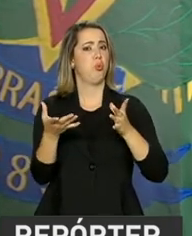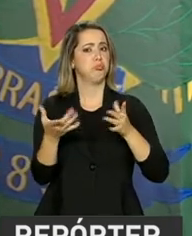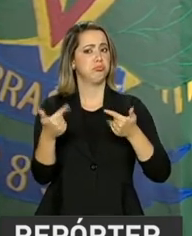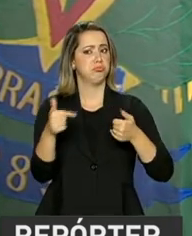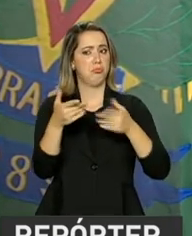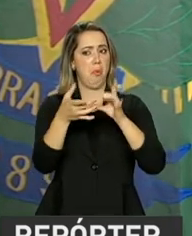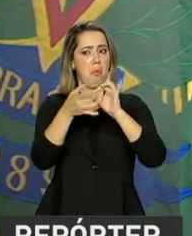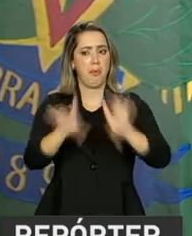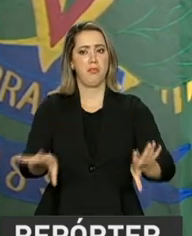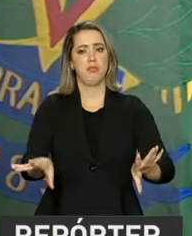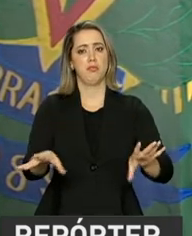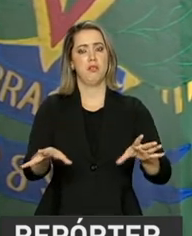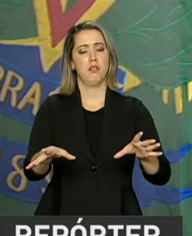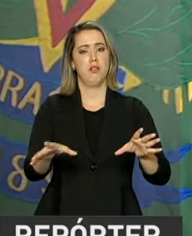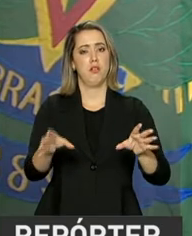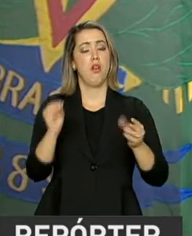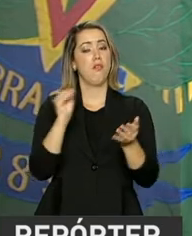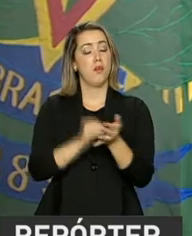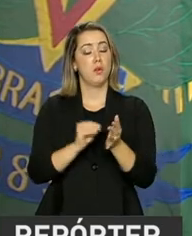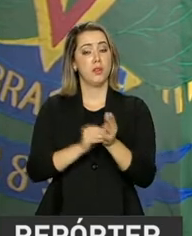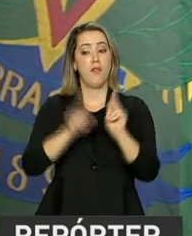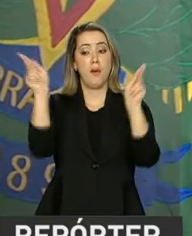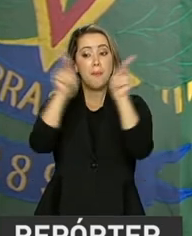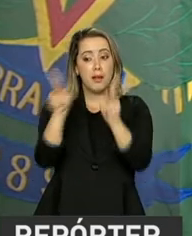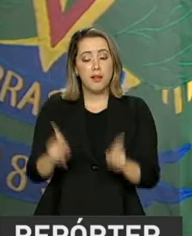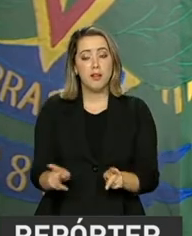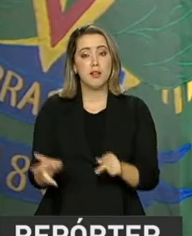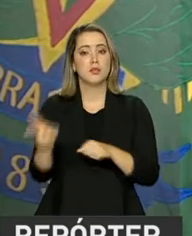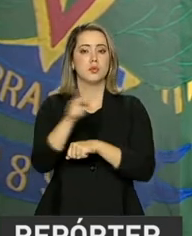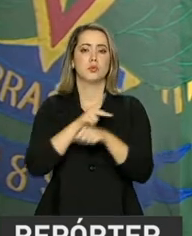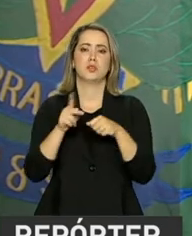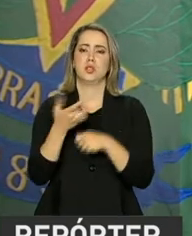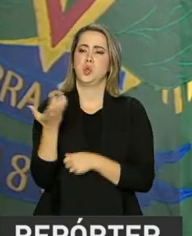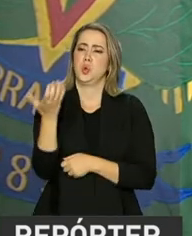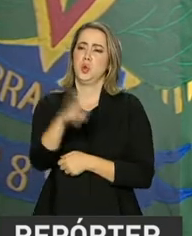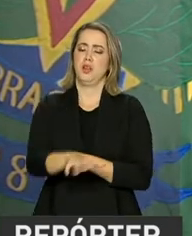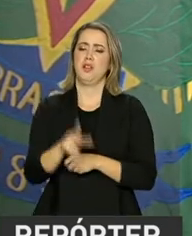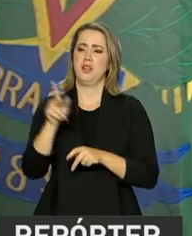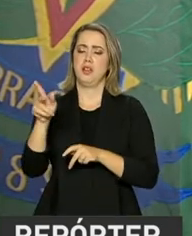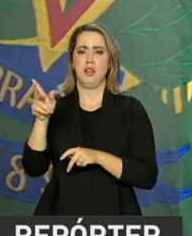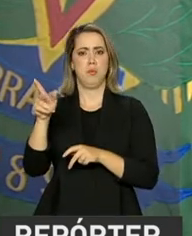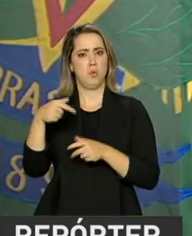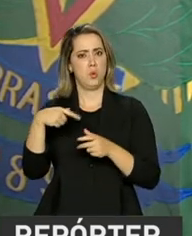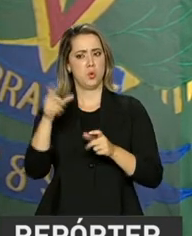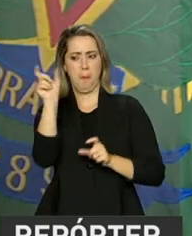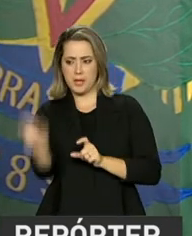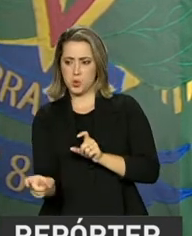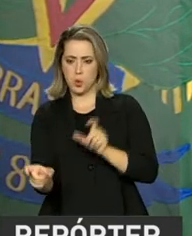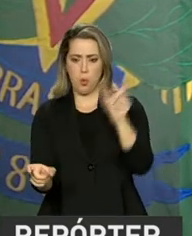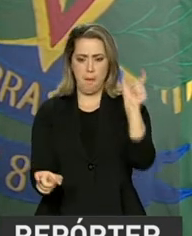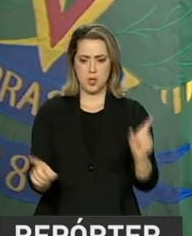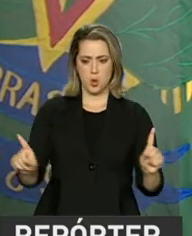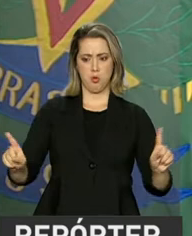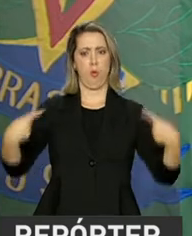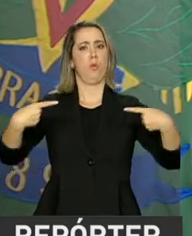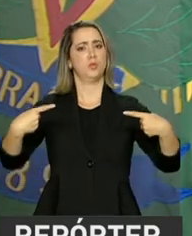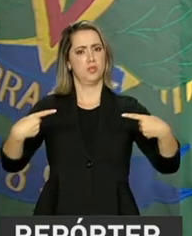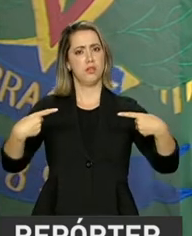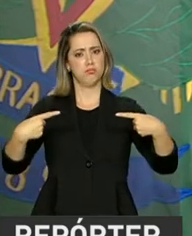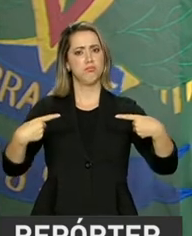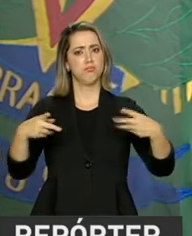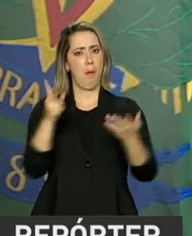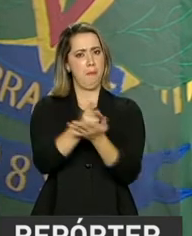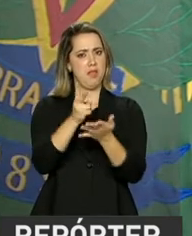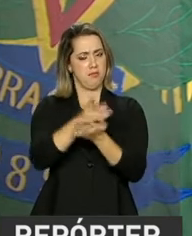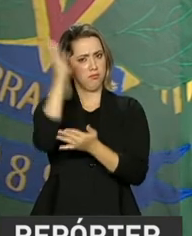país nós não queremos brasileiros contra brasileiros nós queremos